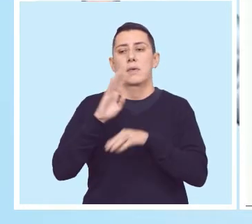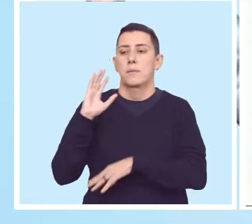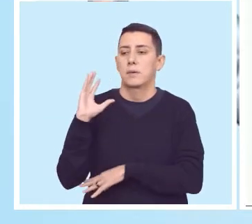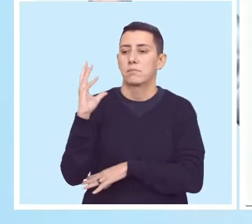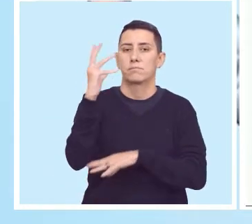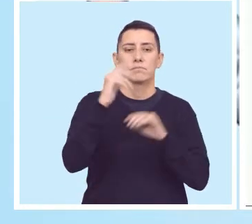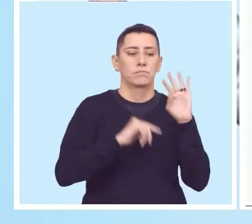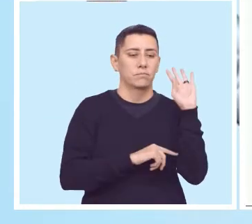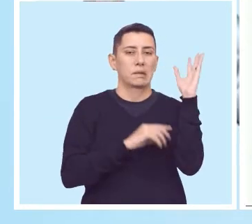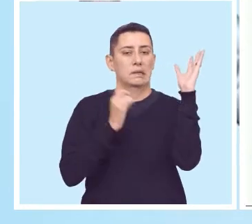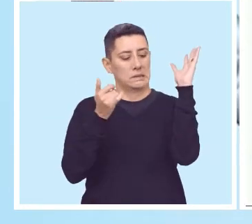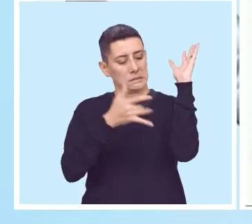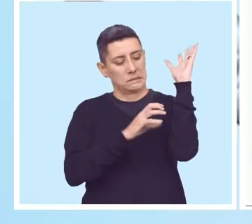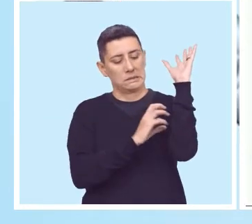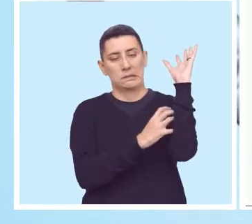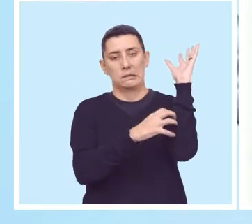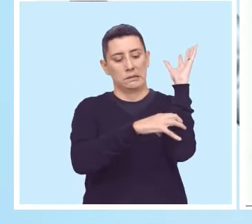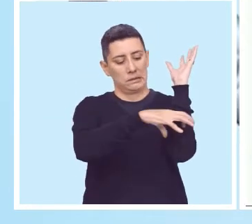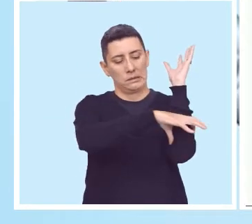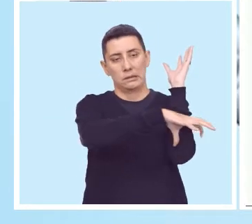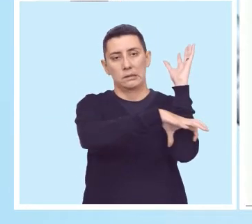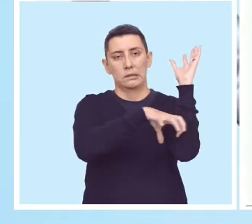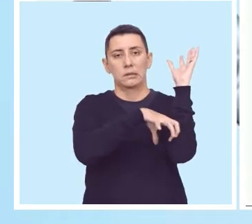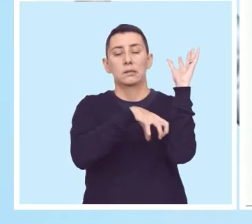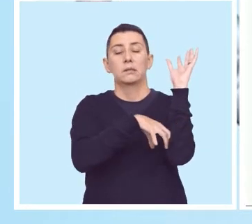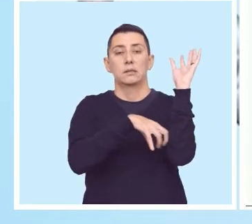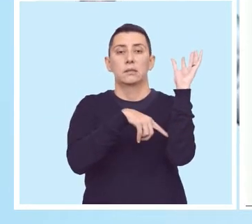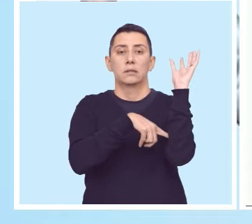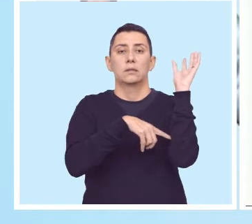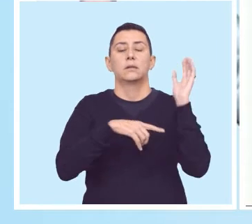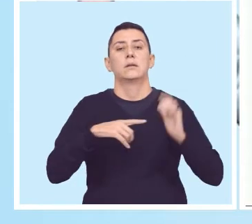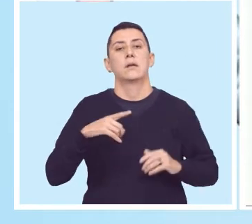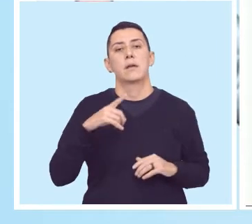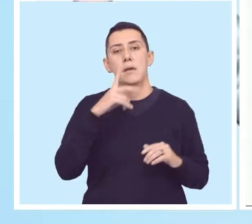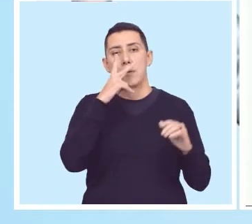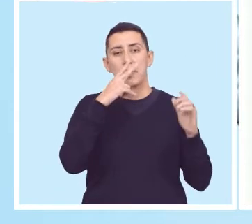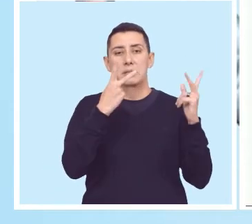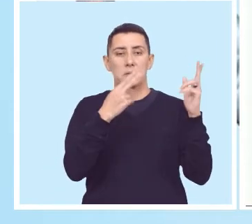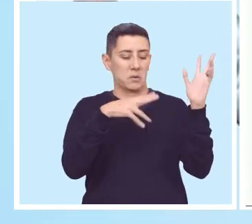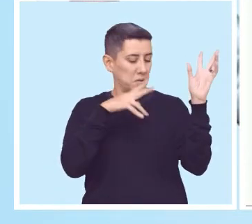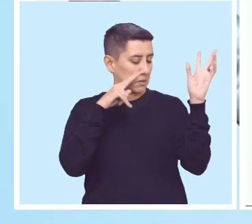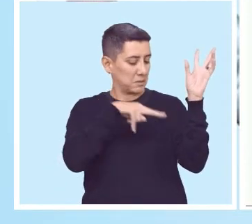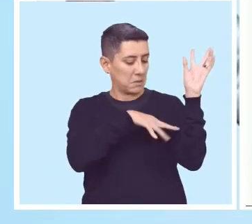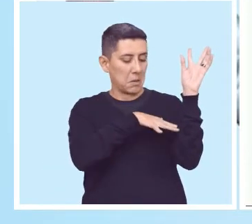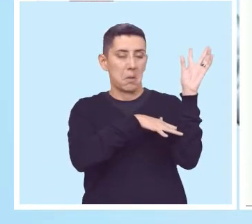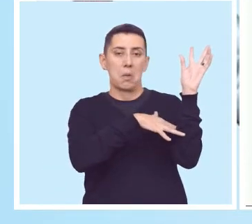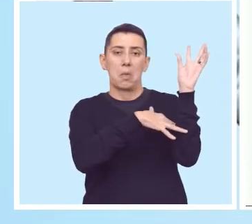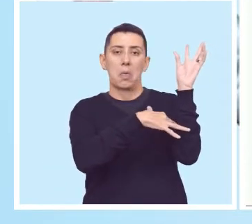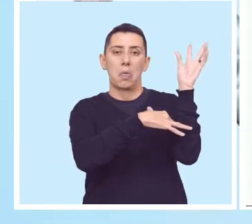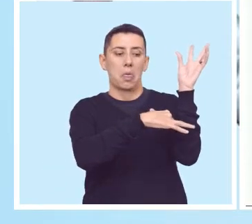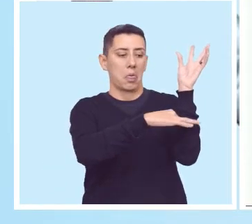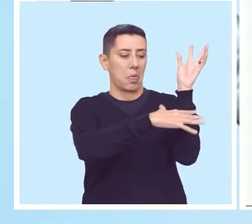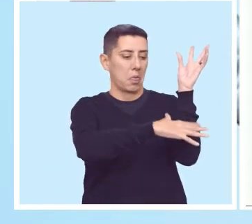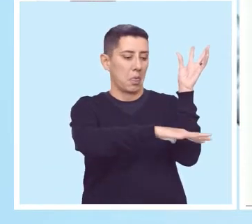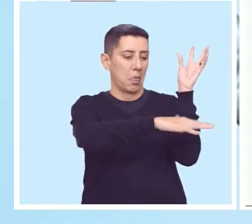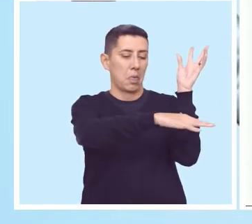macrófitas, formando, digamos que, tapetes de despejos orgânicos e